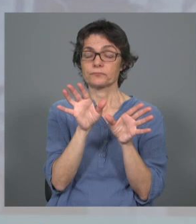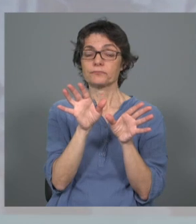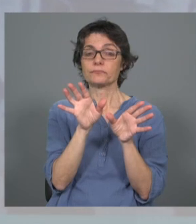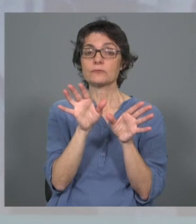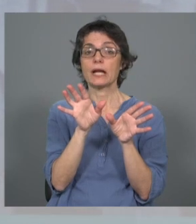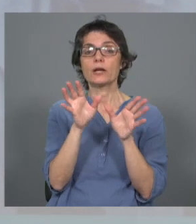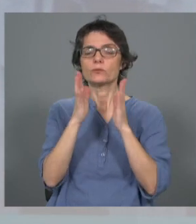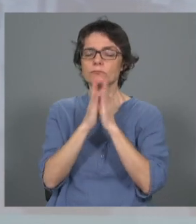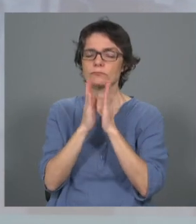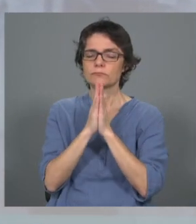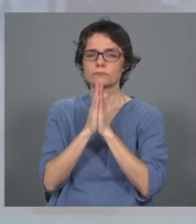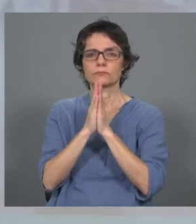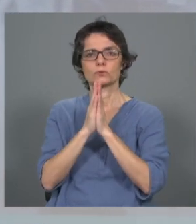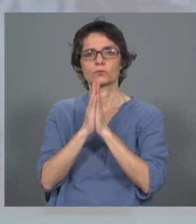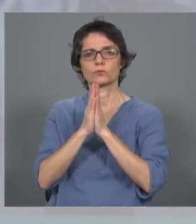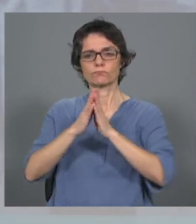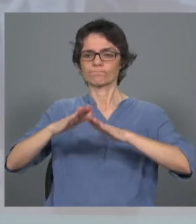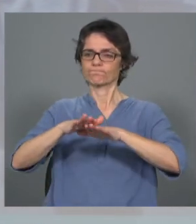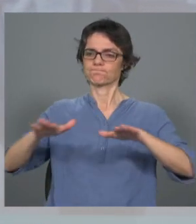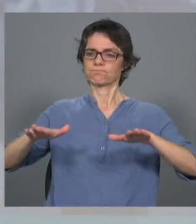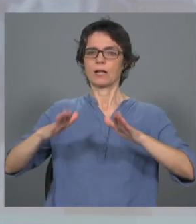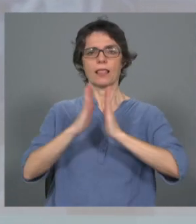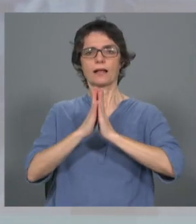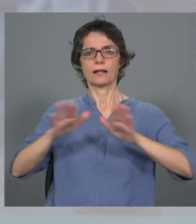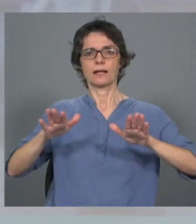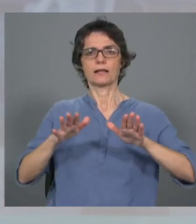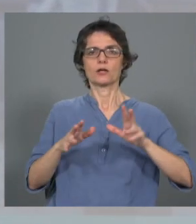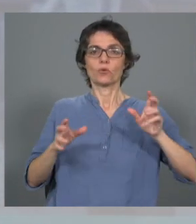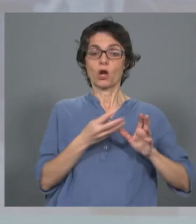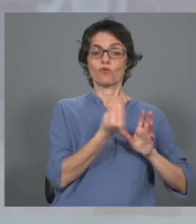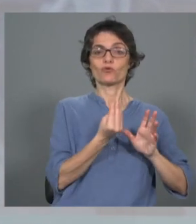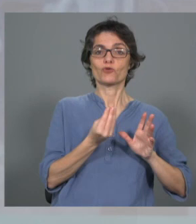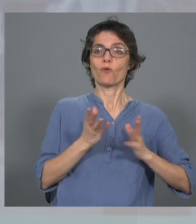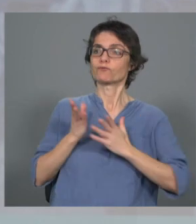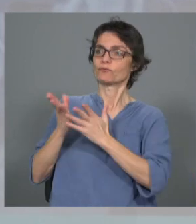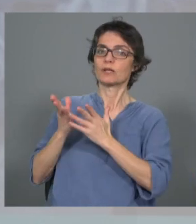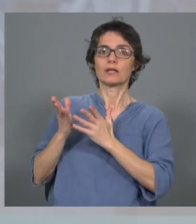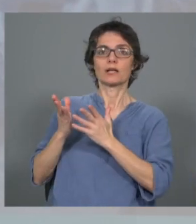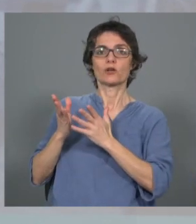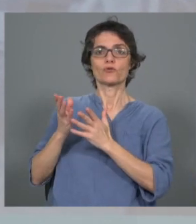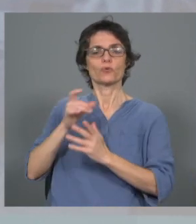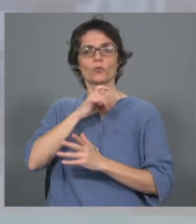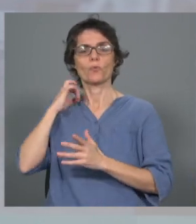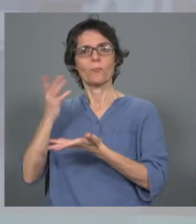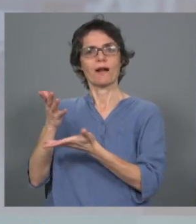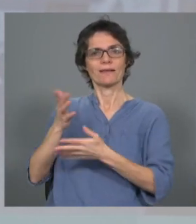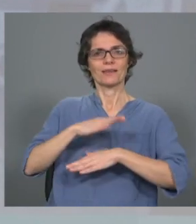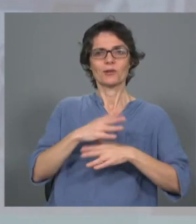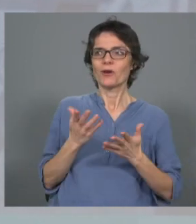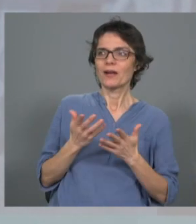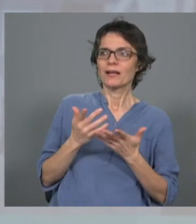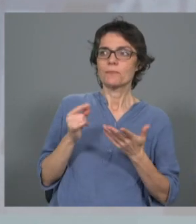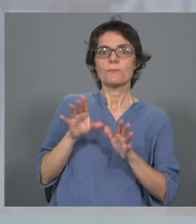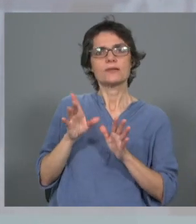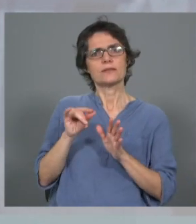um gesto auxiliar de alguém que se põe ali para ajudar à missa, o termo tradicional, mas já evoluímos também